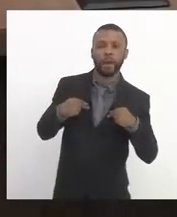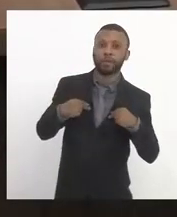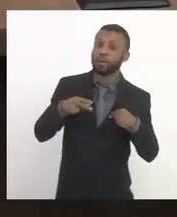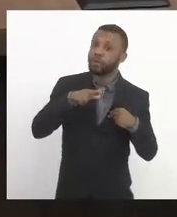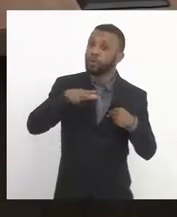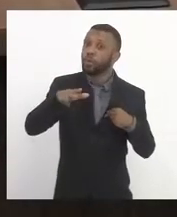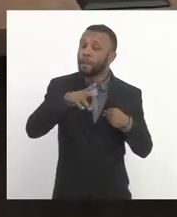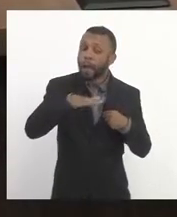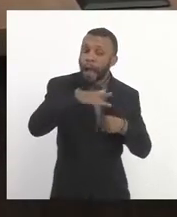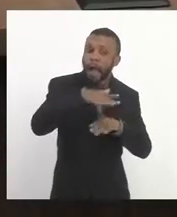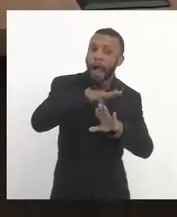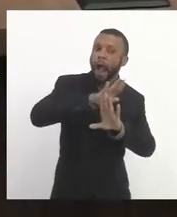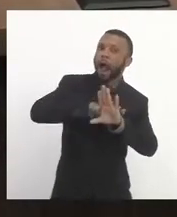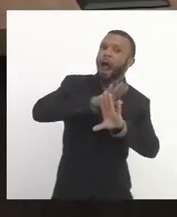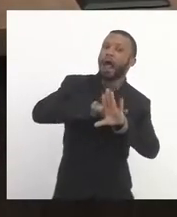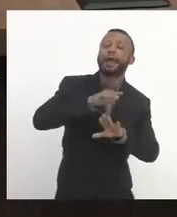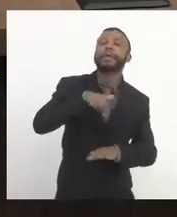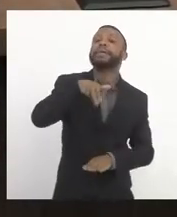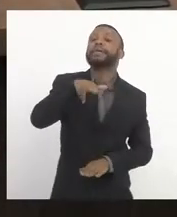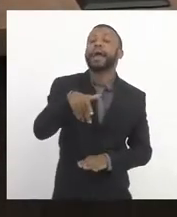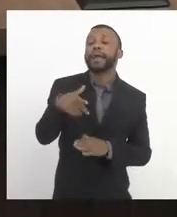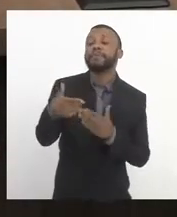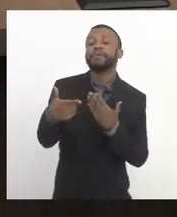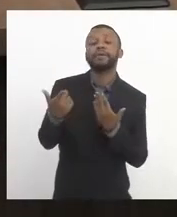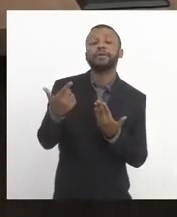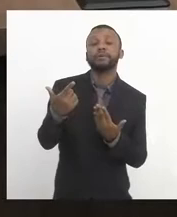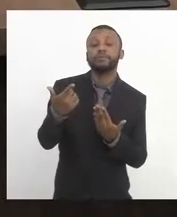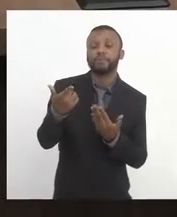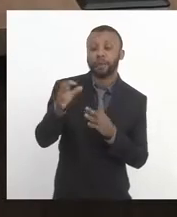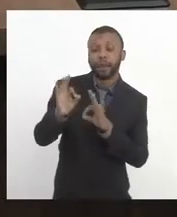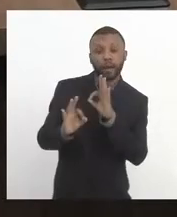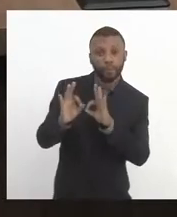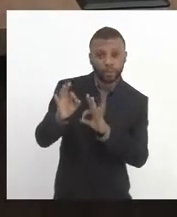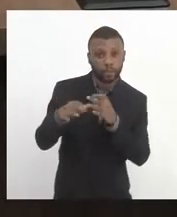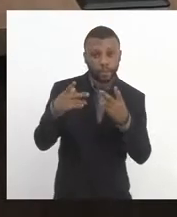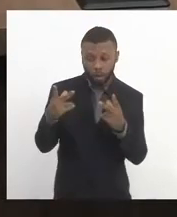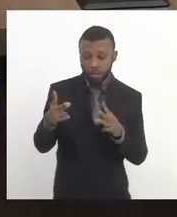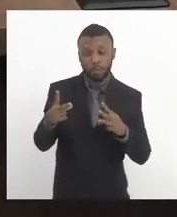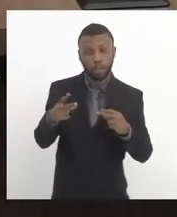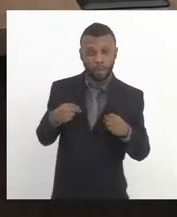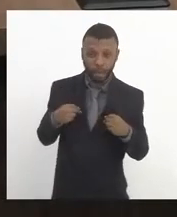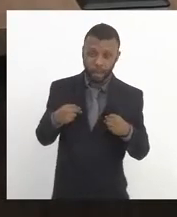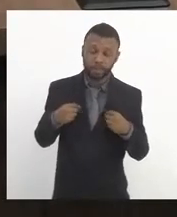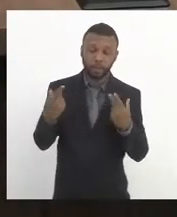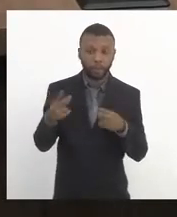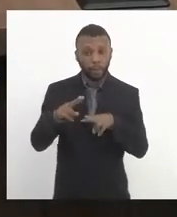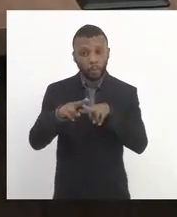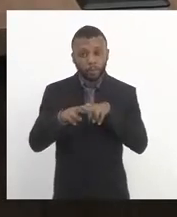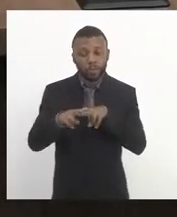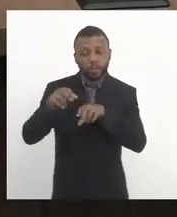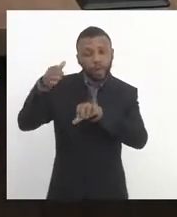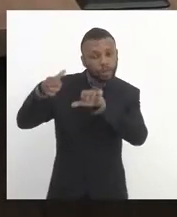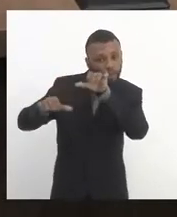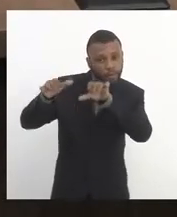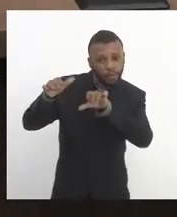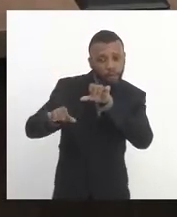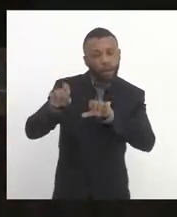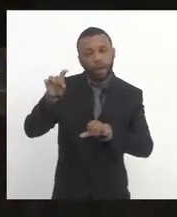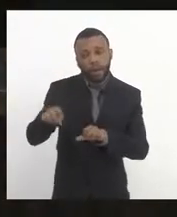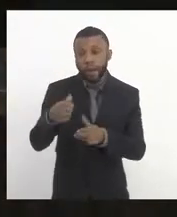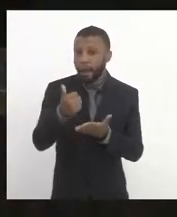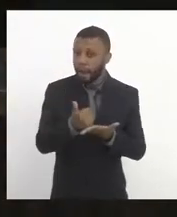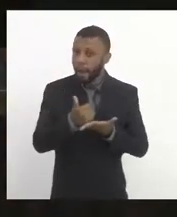campo ideológico do autor. Então, o projeto é um projeto meritório e, por isso, o nosso parecer é favorável.